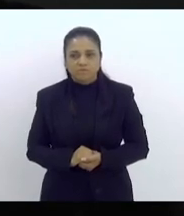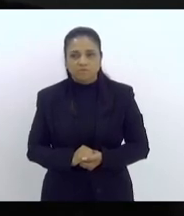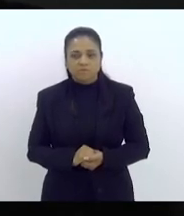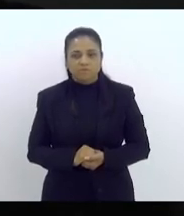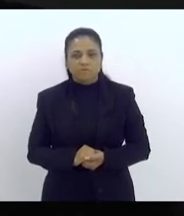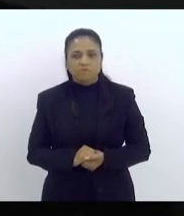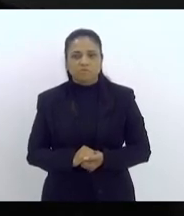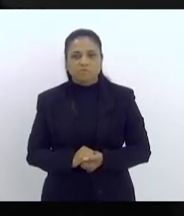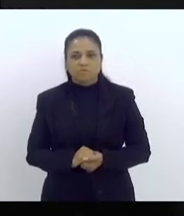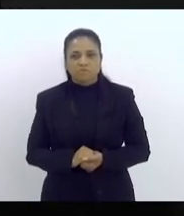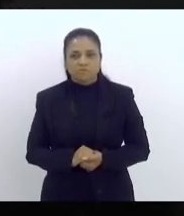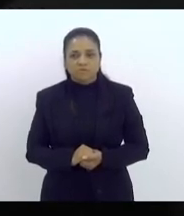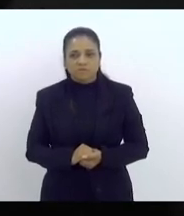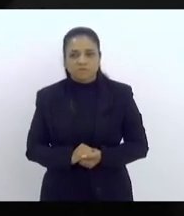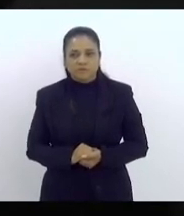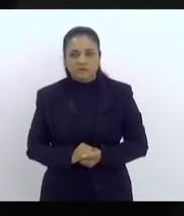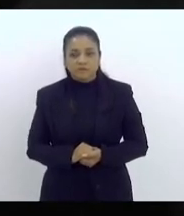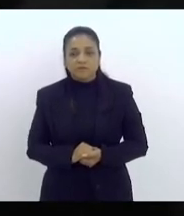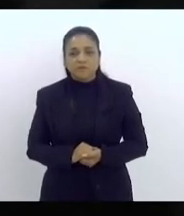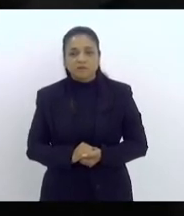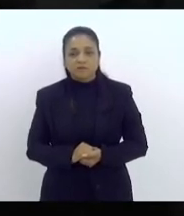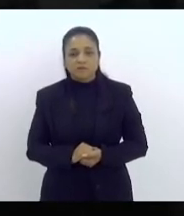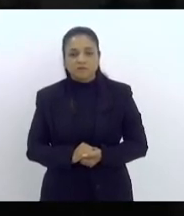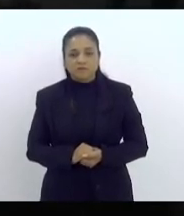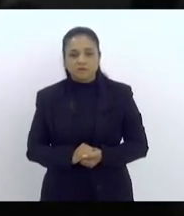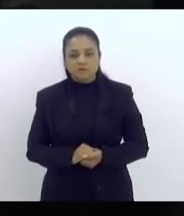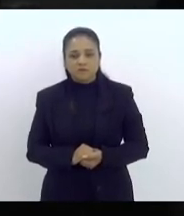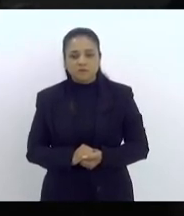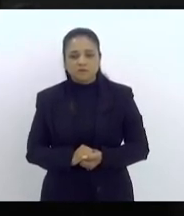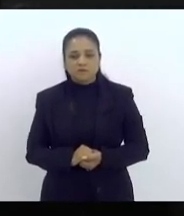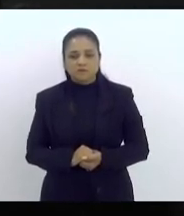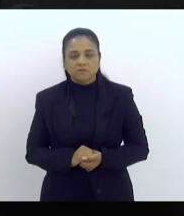vinícius estava escrito não não entendi